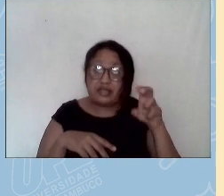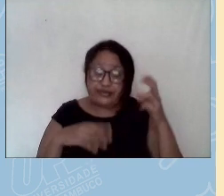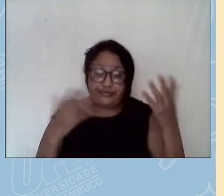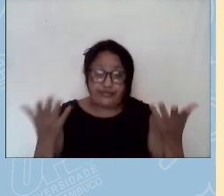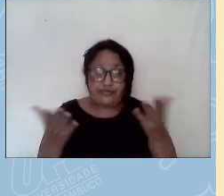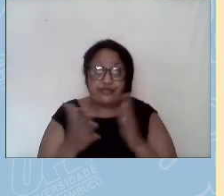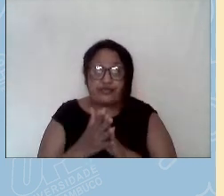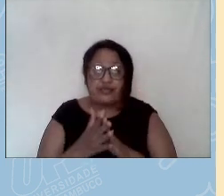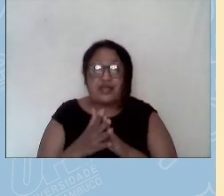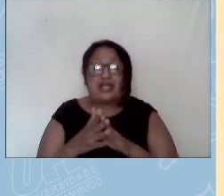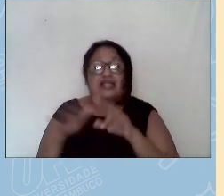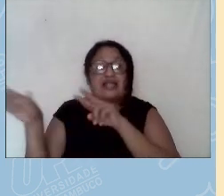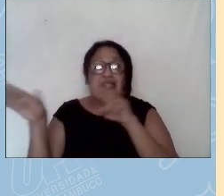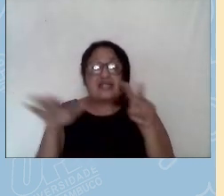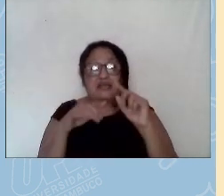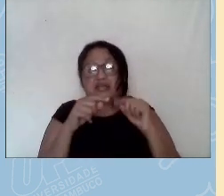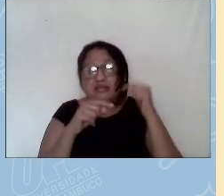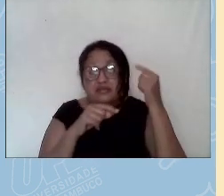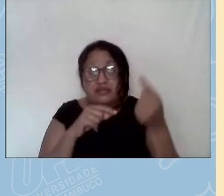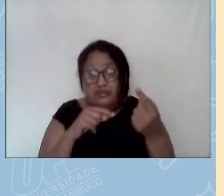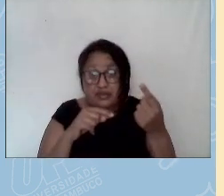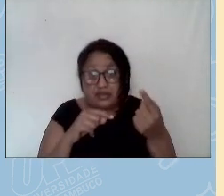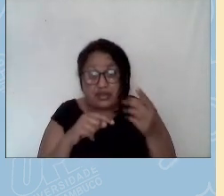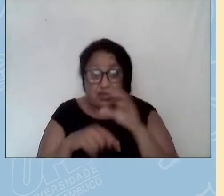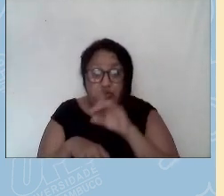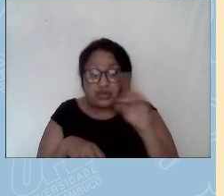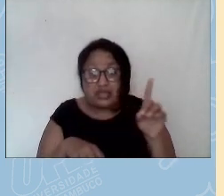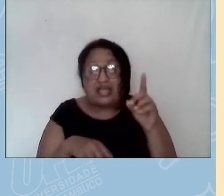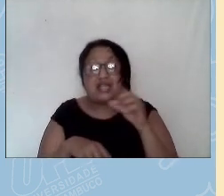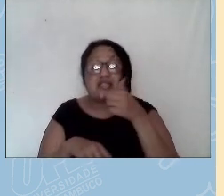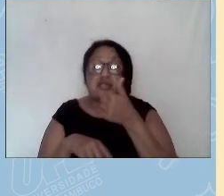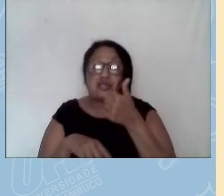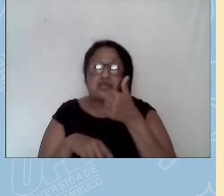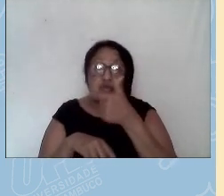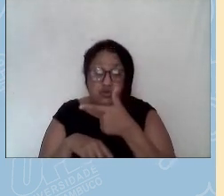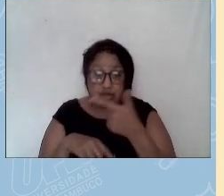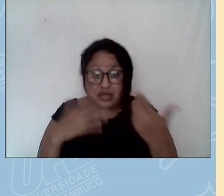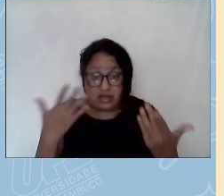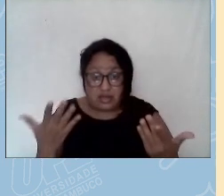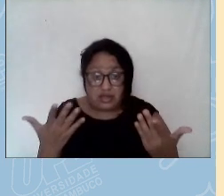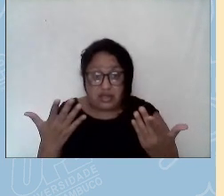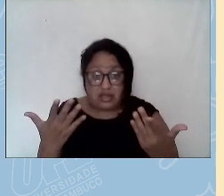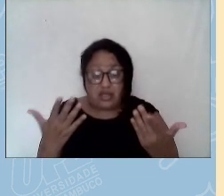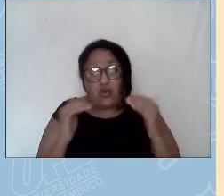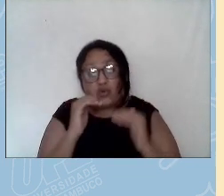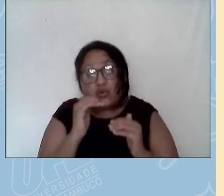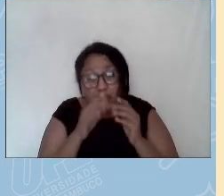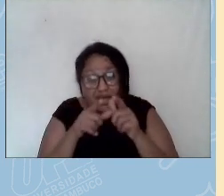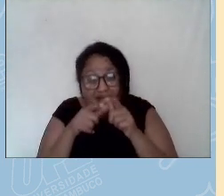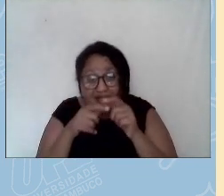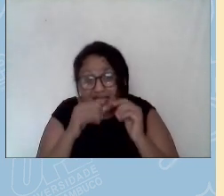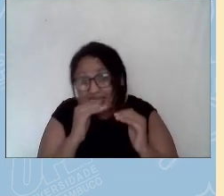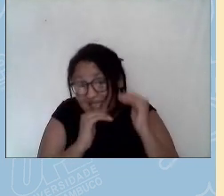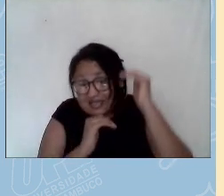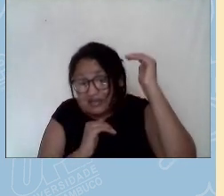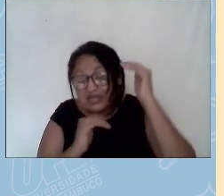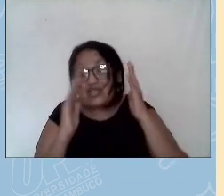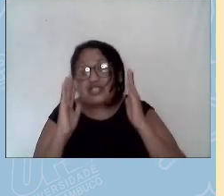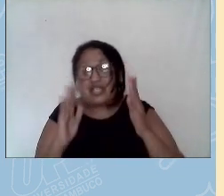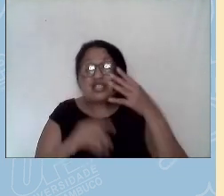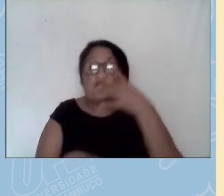na semana seguinte isto é no dia 12 do 8 o crescimento já seria de 4